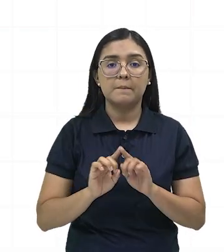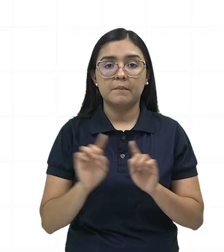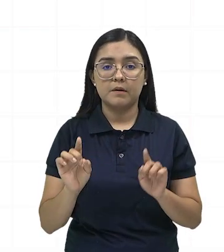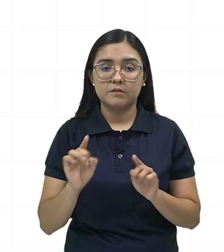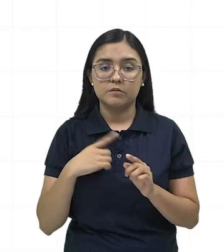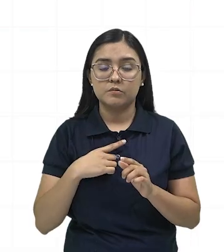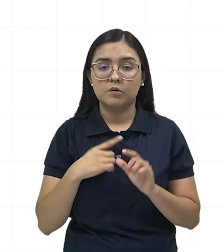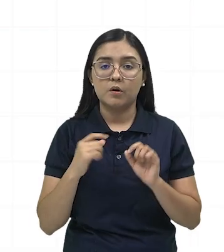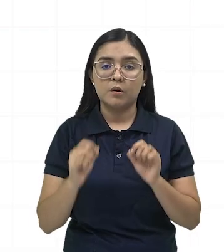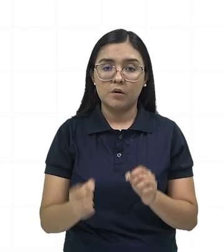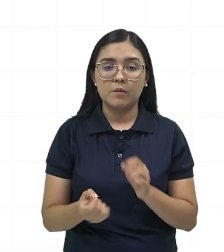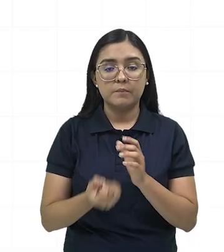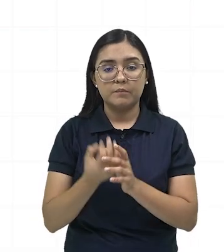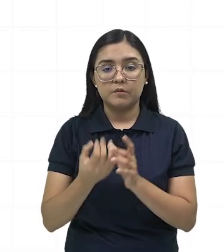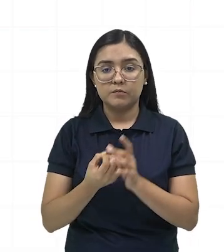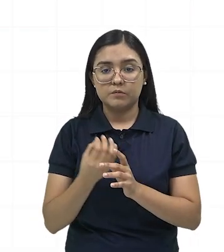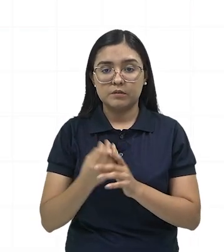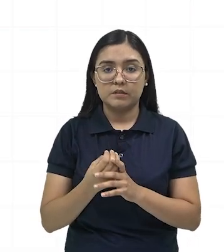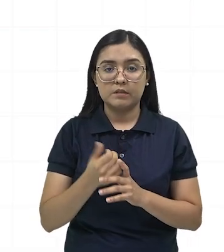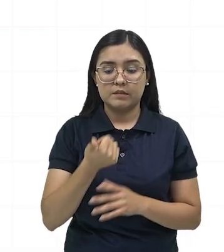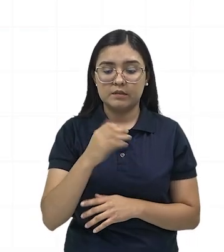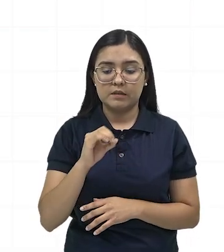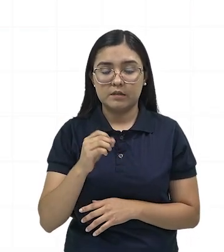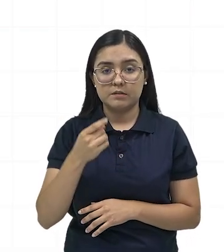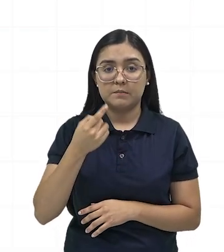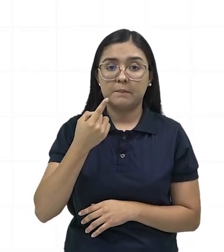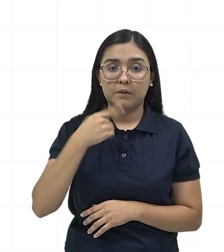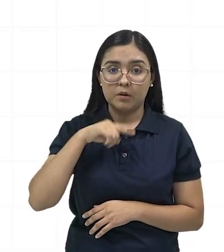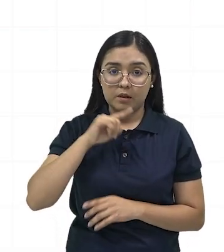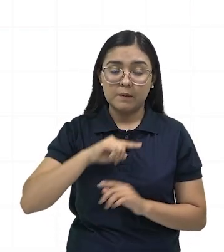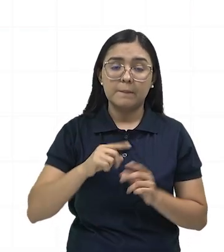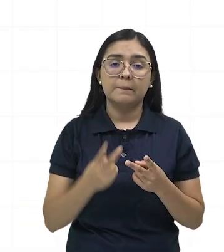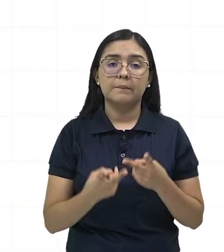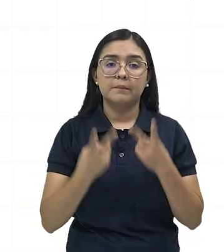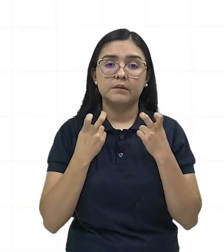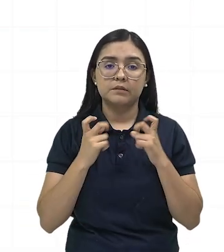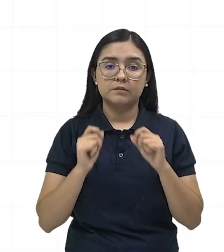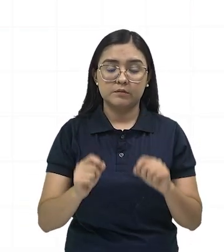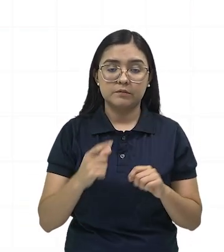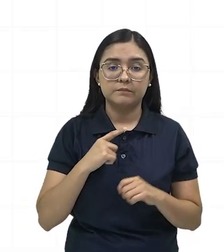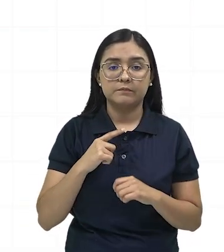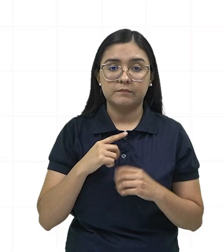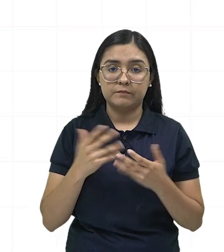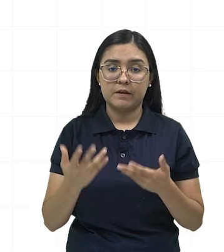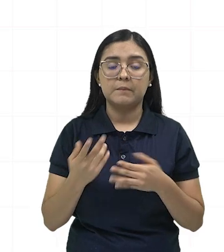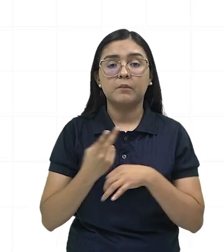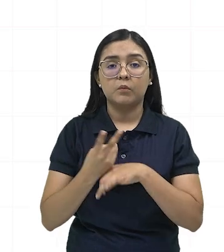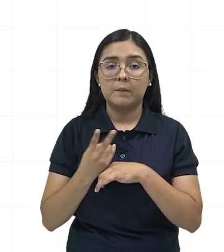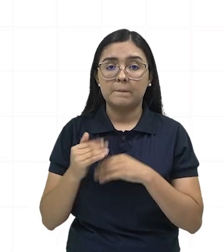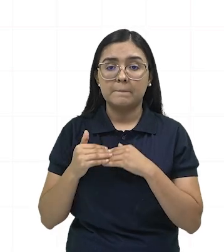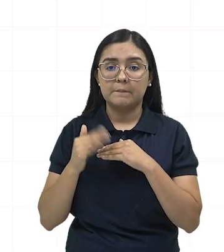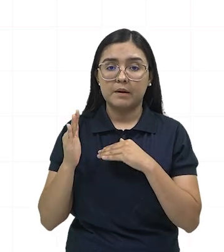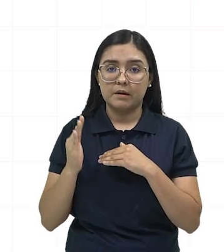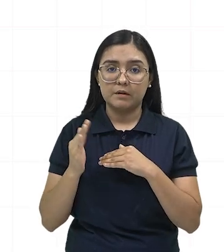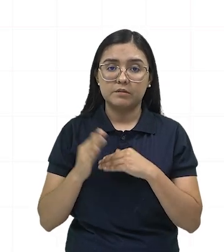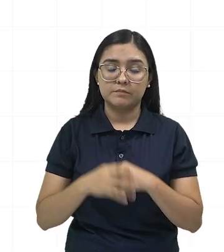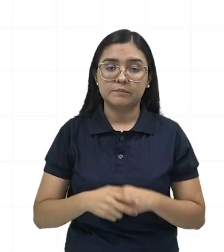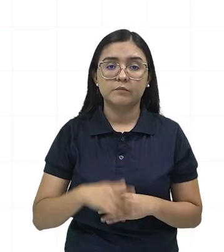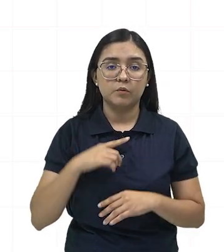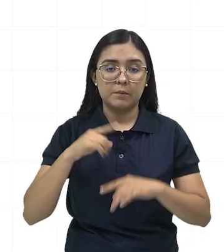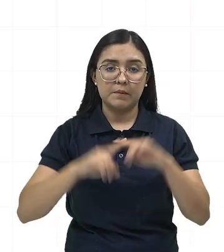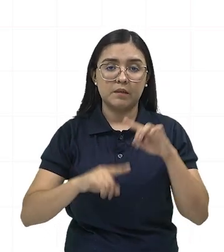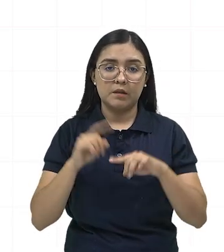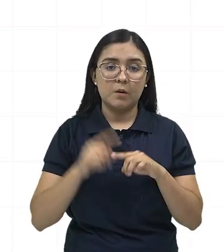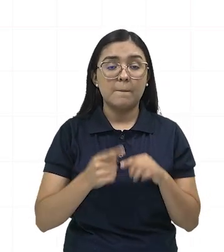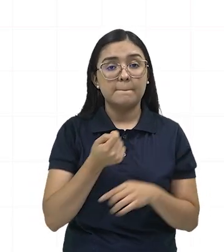10 picolés em um dia muito quente, você vai perceber que a procura vai ser maior do que a oferta.